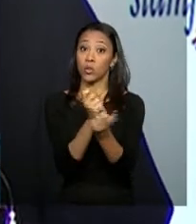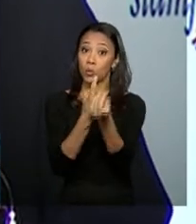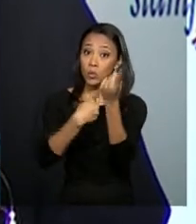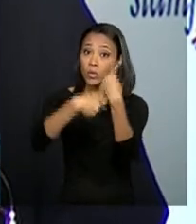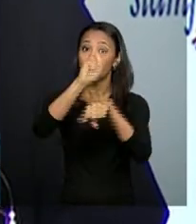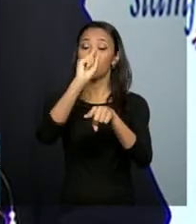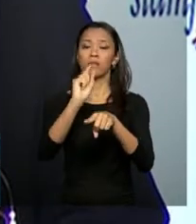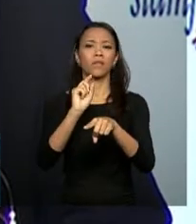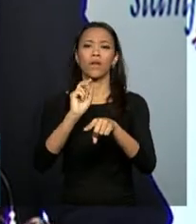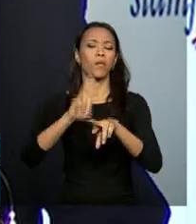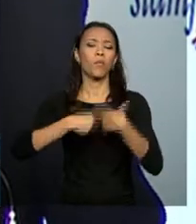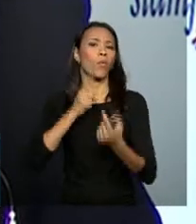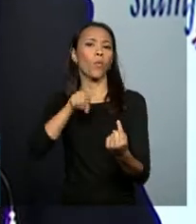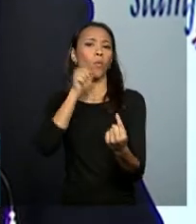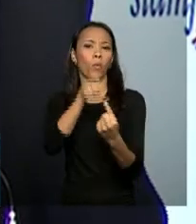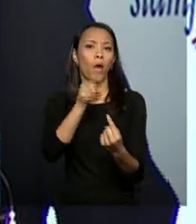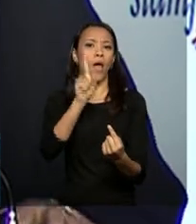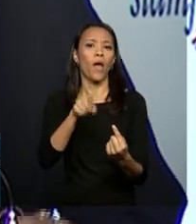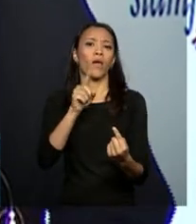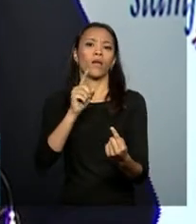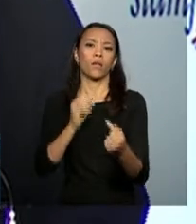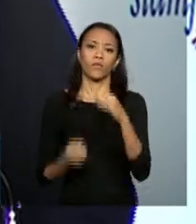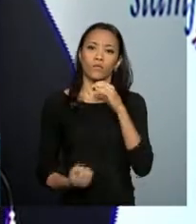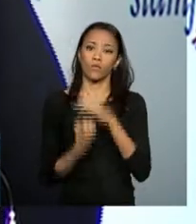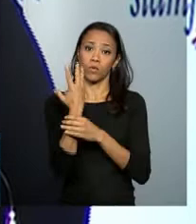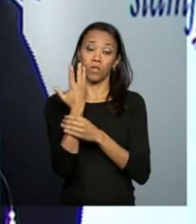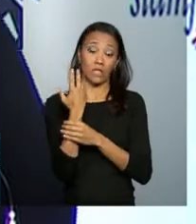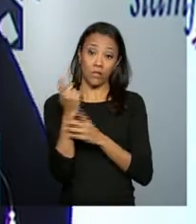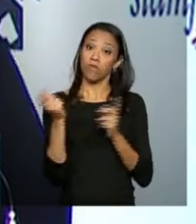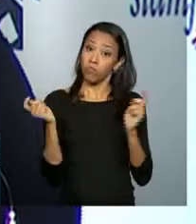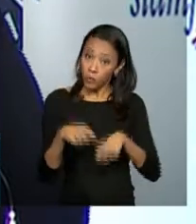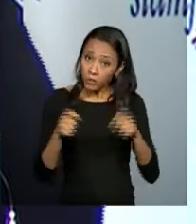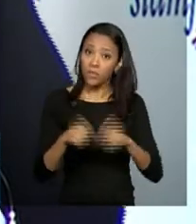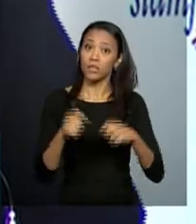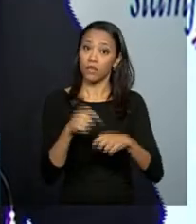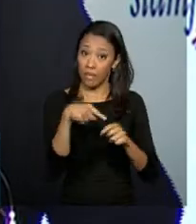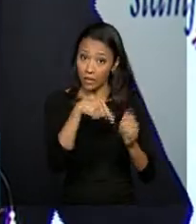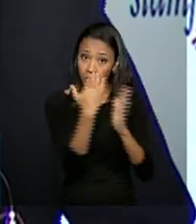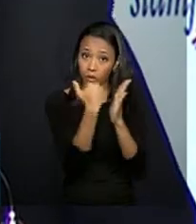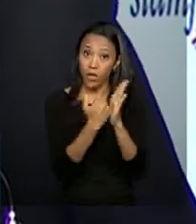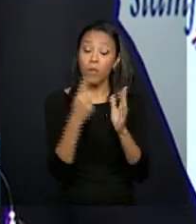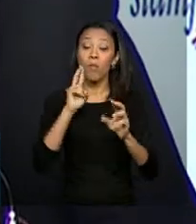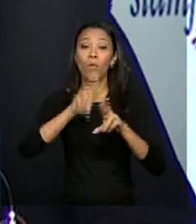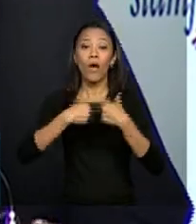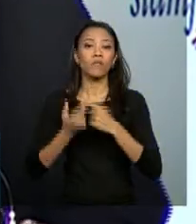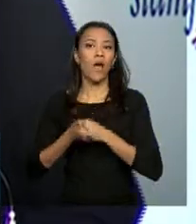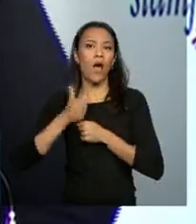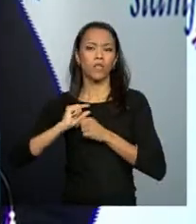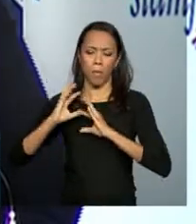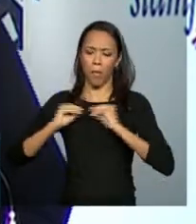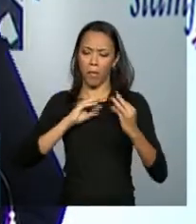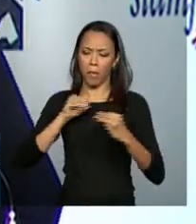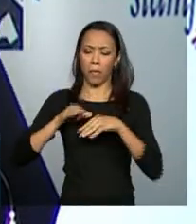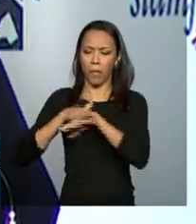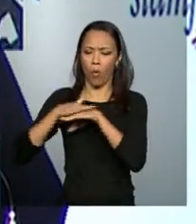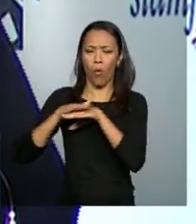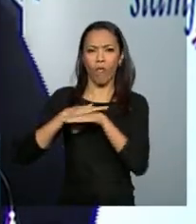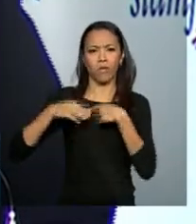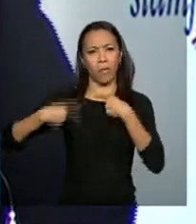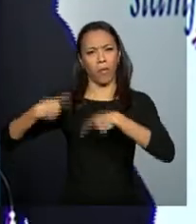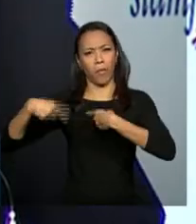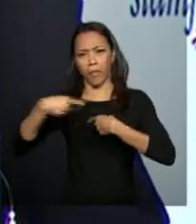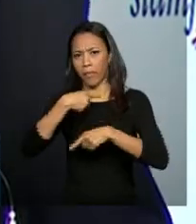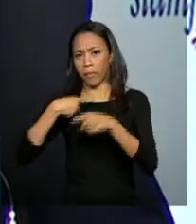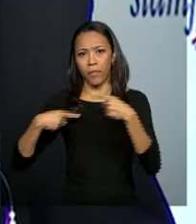o sucesso do programa se deve à sua concepção, que só foi possível porque ele é fruto de um debate intensivo